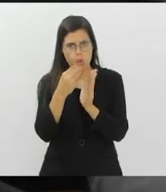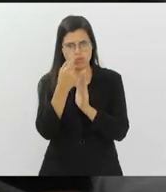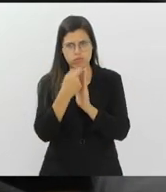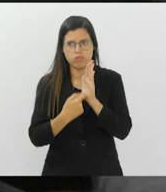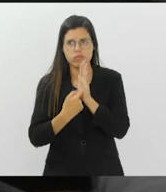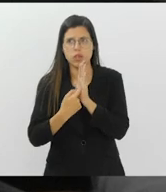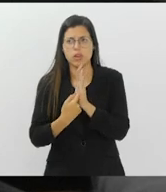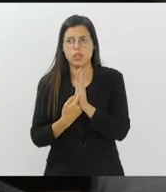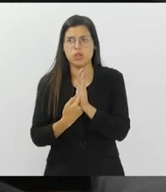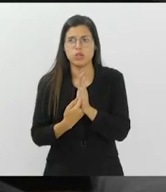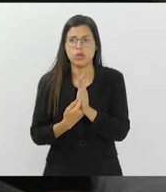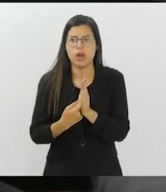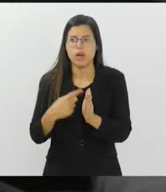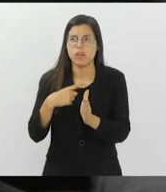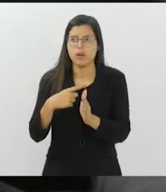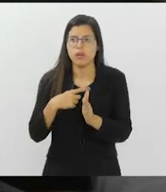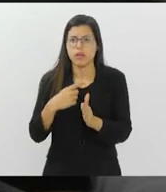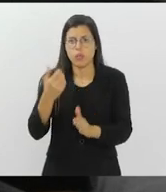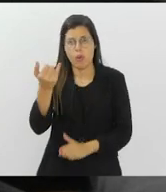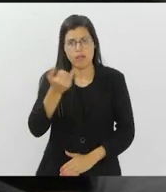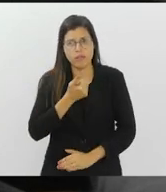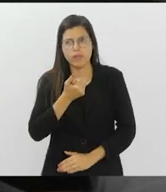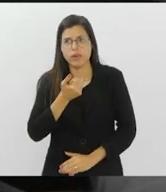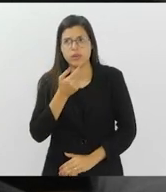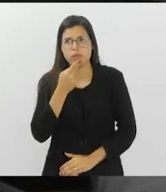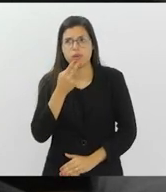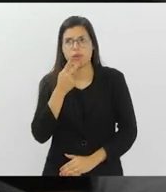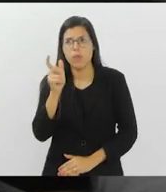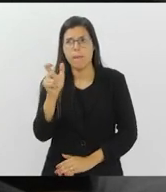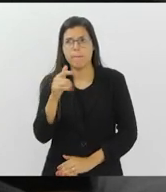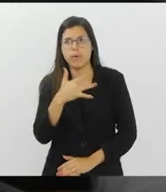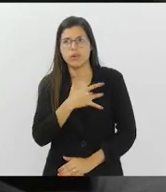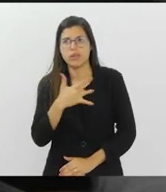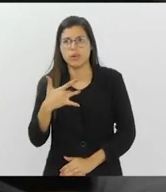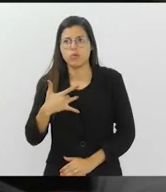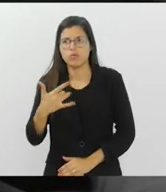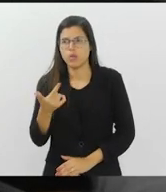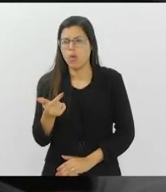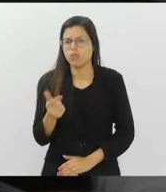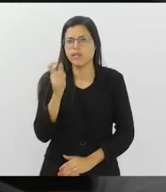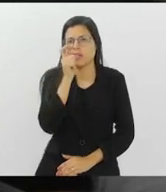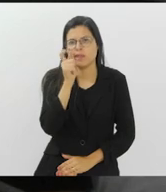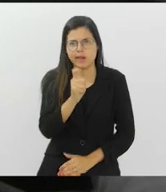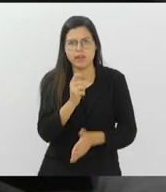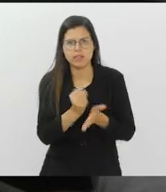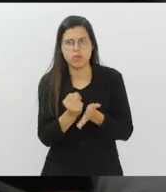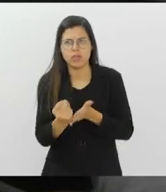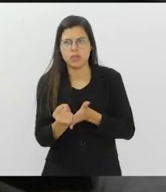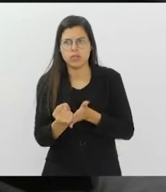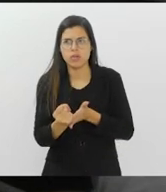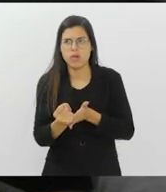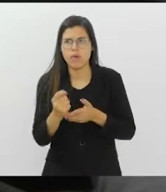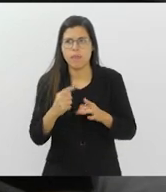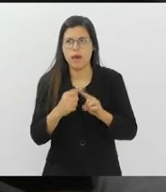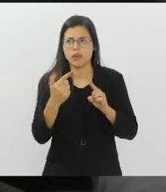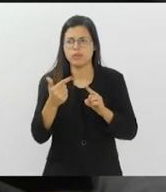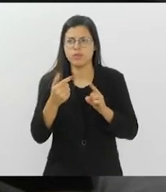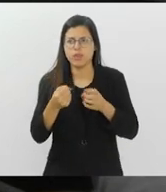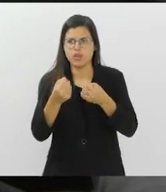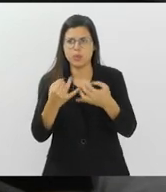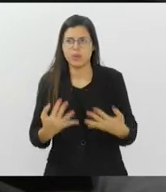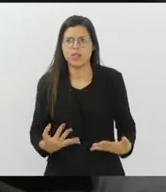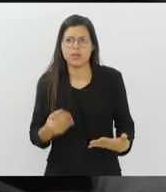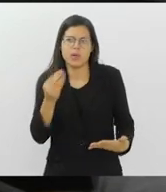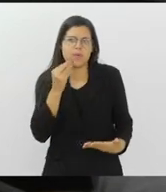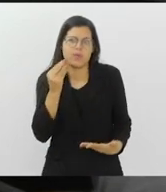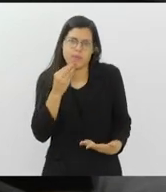imediatamente ela recebe um comunicado de que o plano de saúde não tem interesse em fazer a contratação. mas não tem a justificativa, que, obviamente, todo ninguém